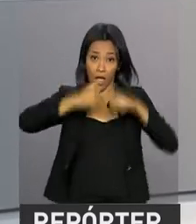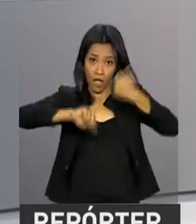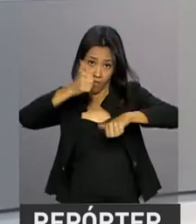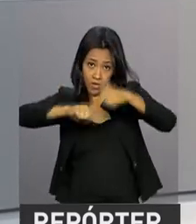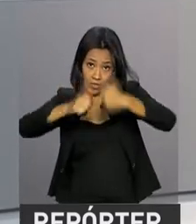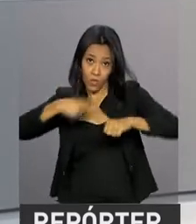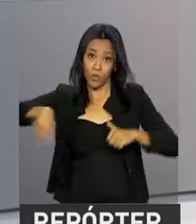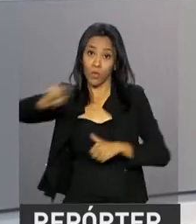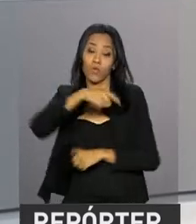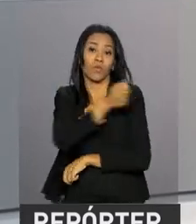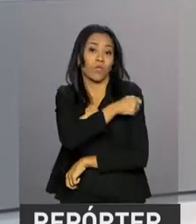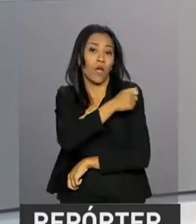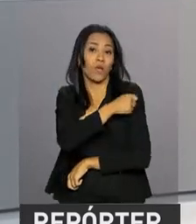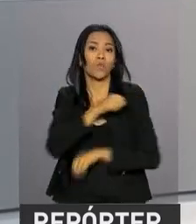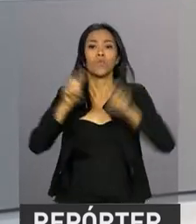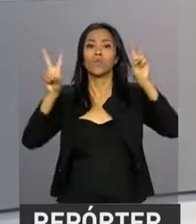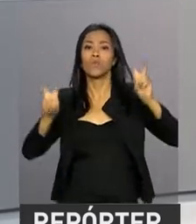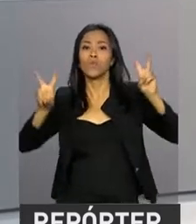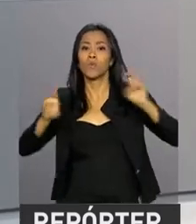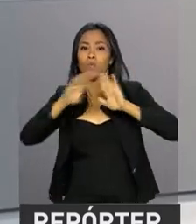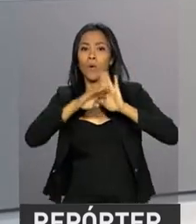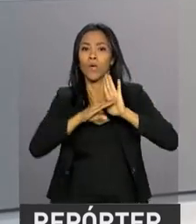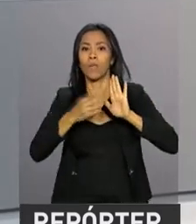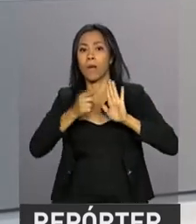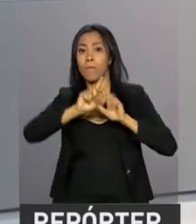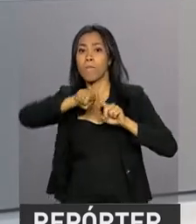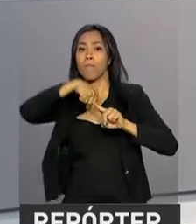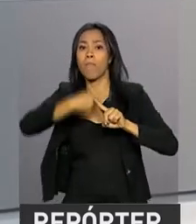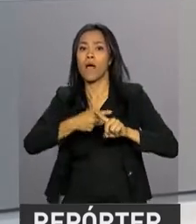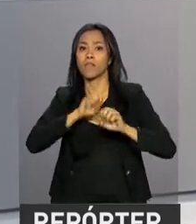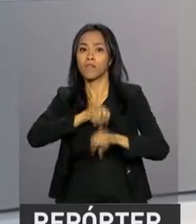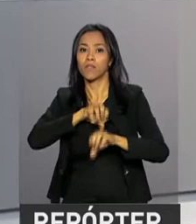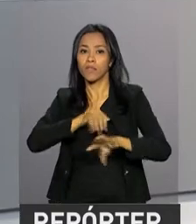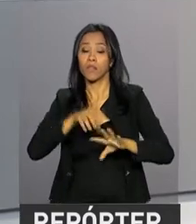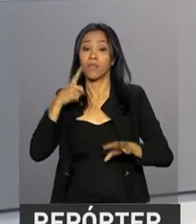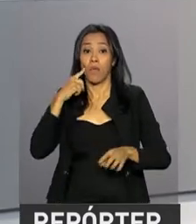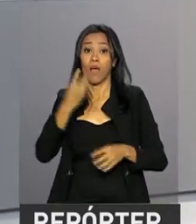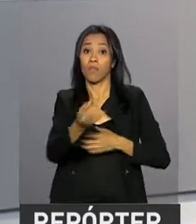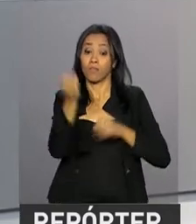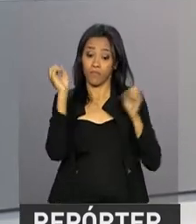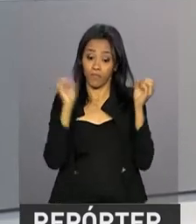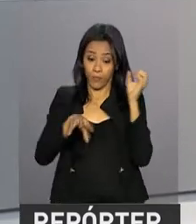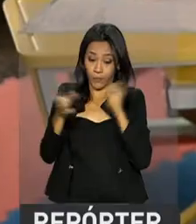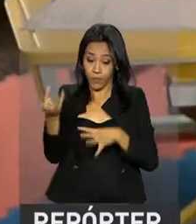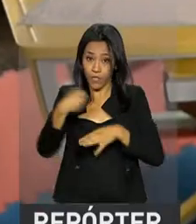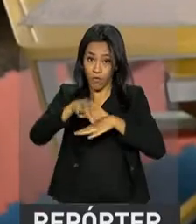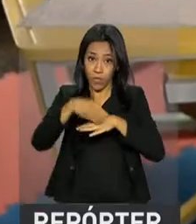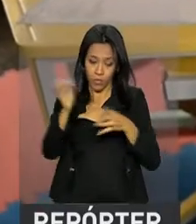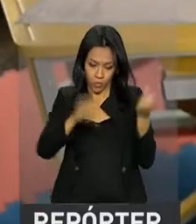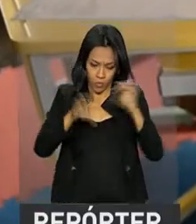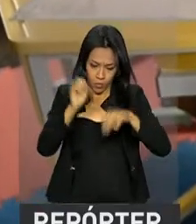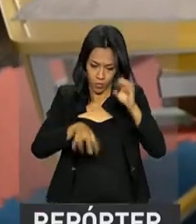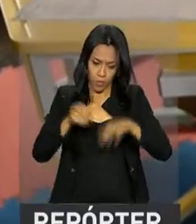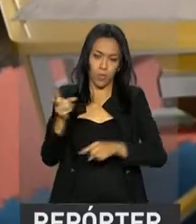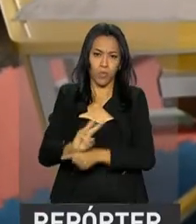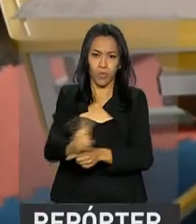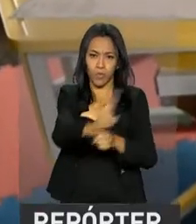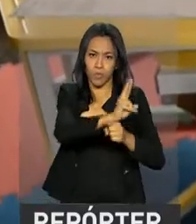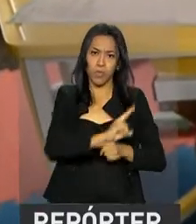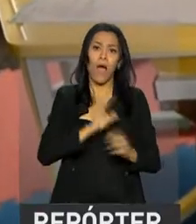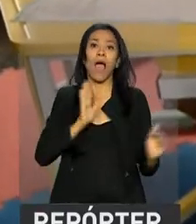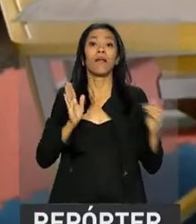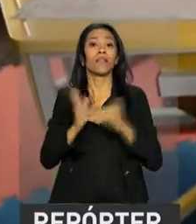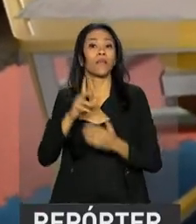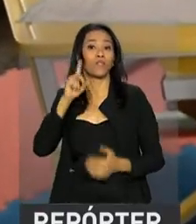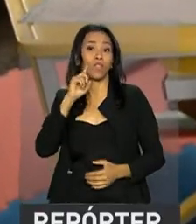no novo mais educação e lancem os resultados no sistema de monitoramento do programa o processo agora vai até 17 de